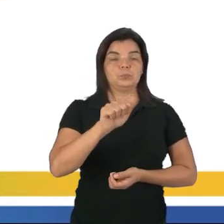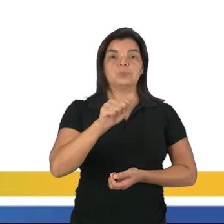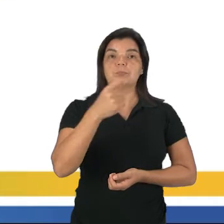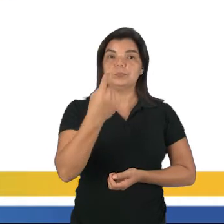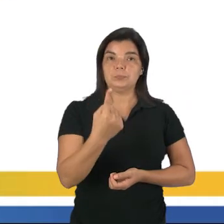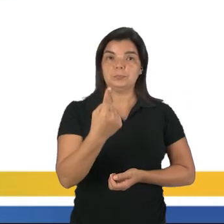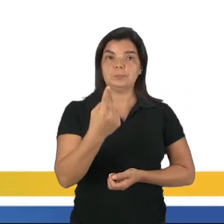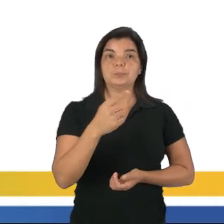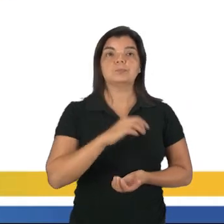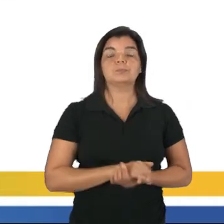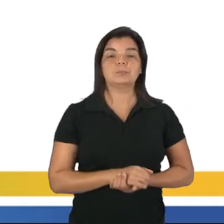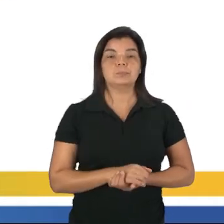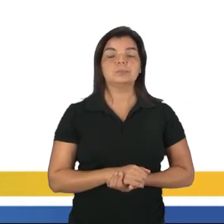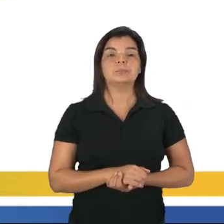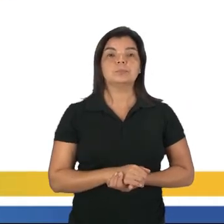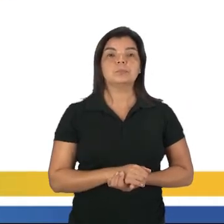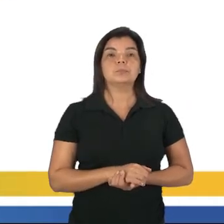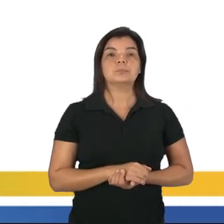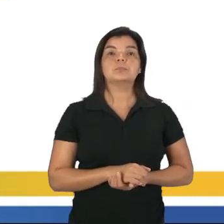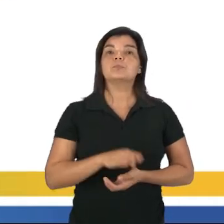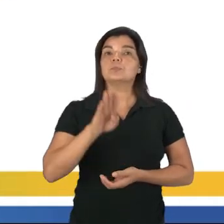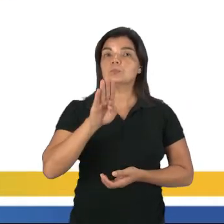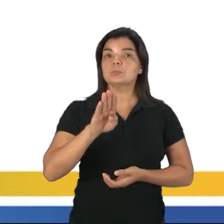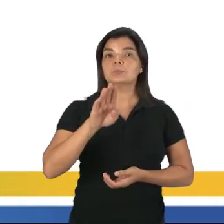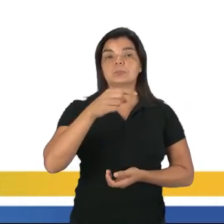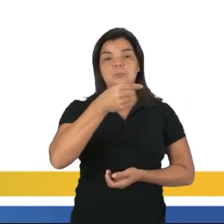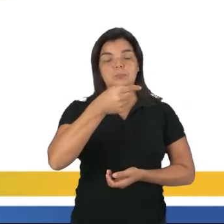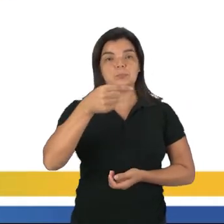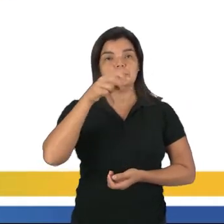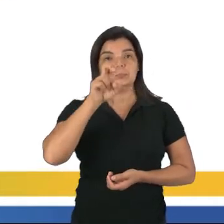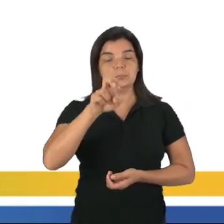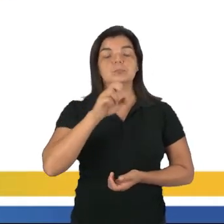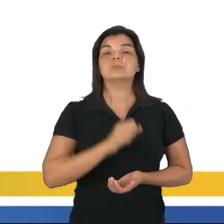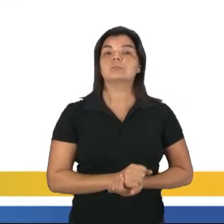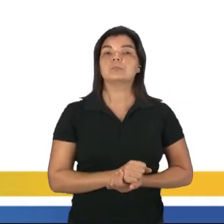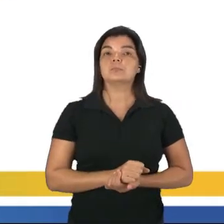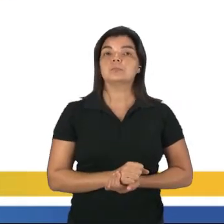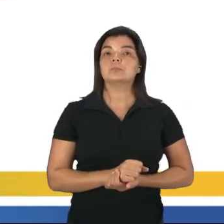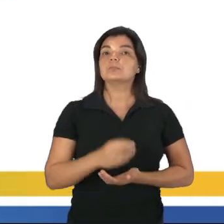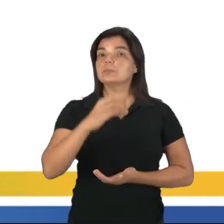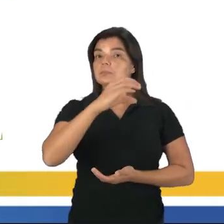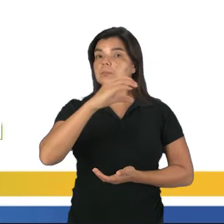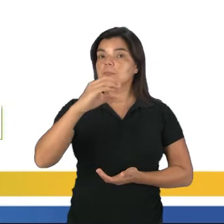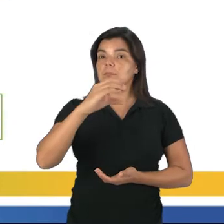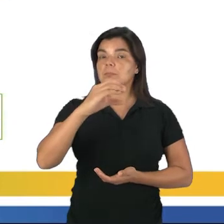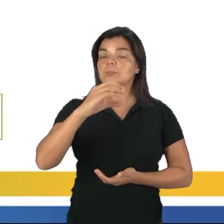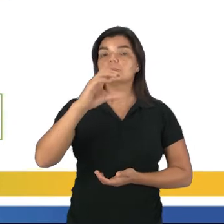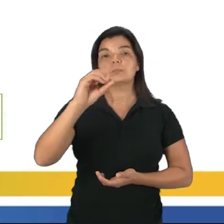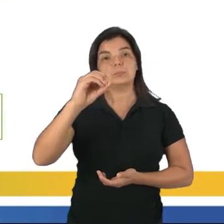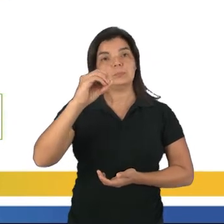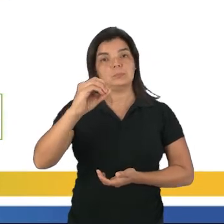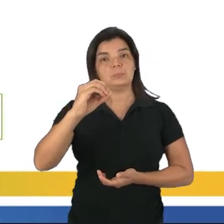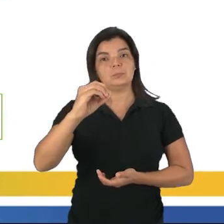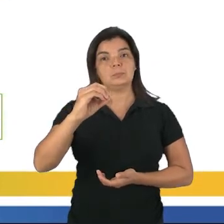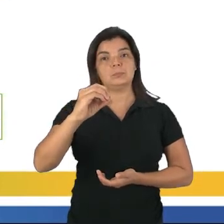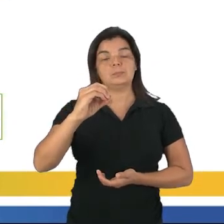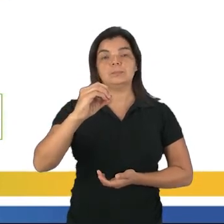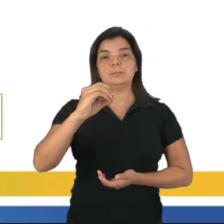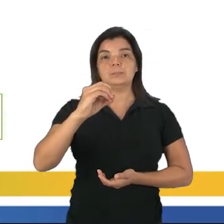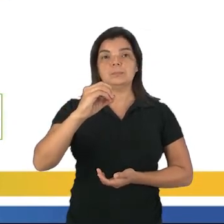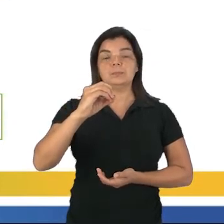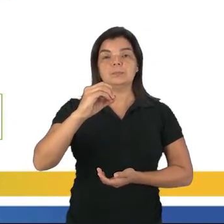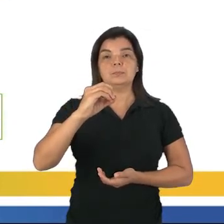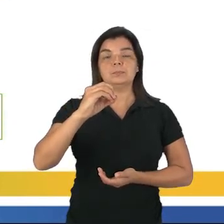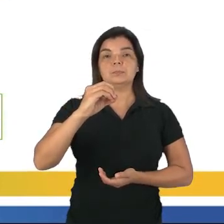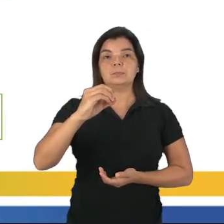a igual a 1, que é o valor que acompanha o x², o b é o menos 5, o valor que acompanha o x, e o c, como ele não está ali dito